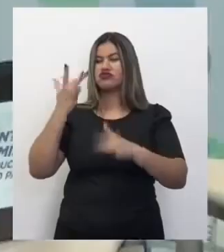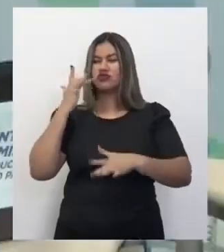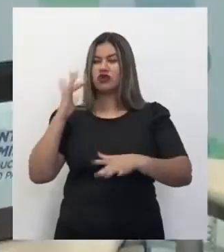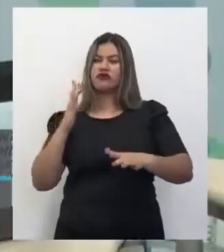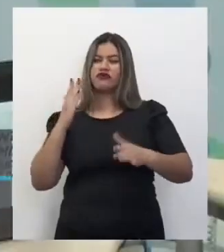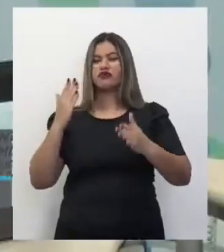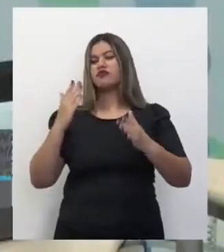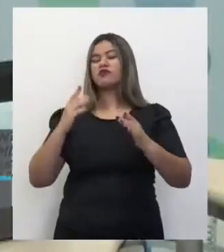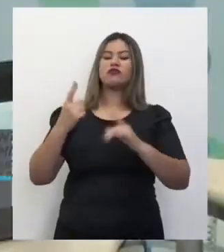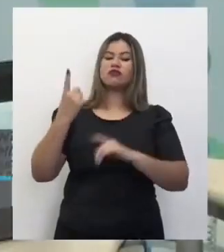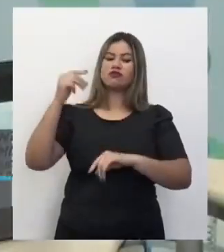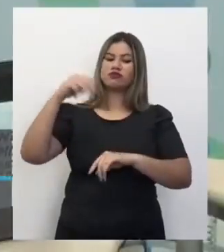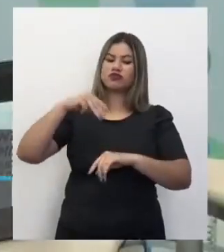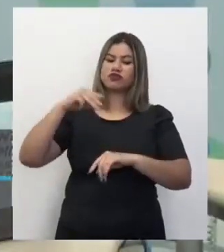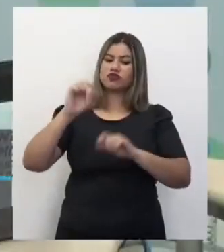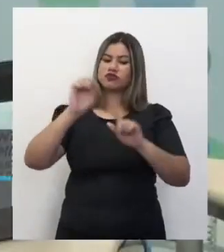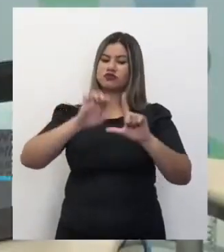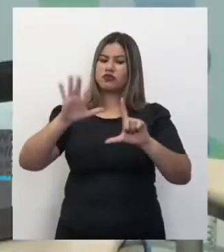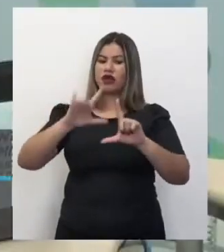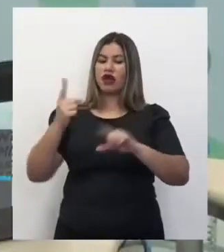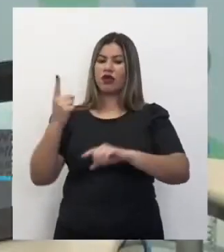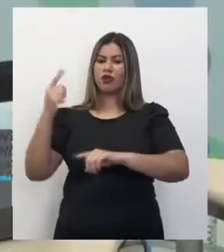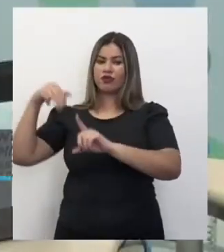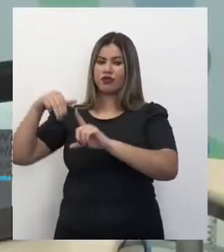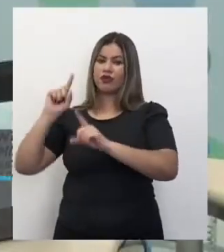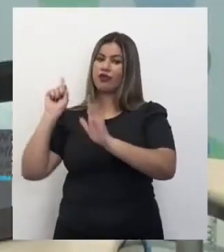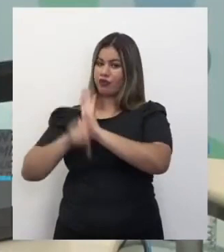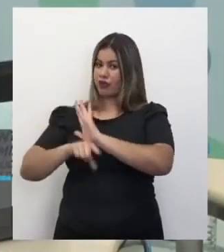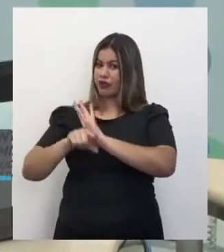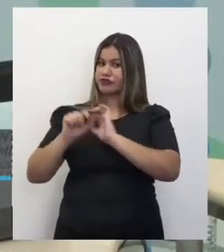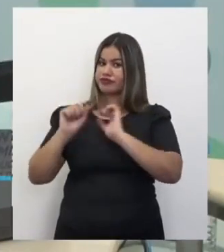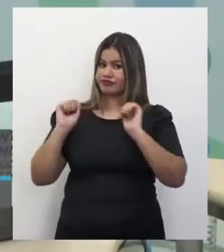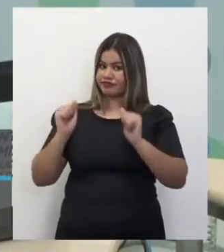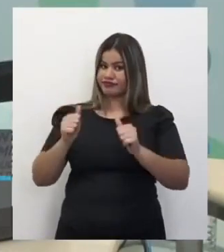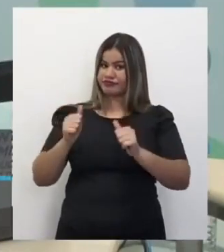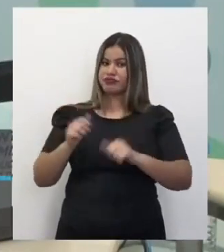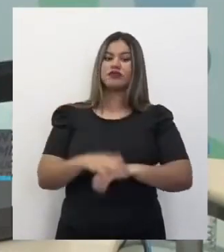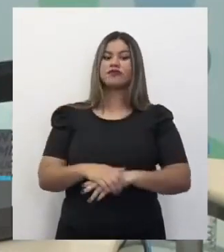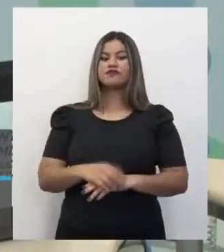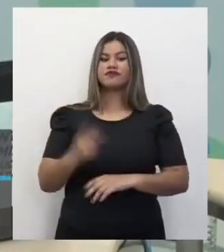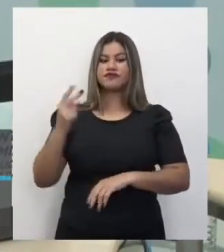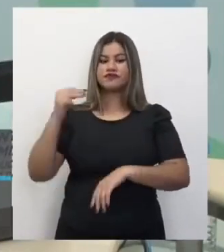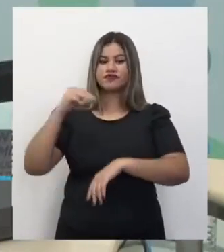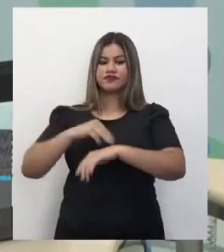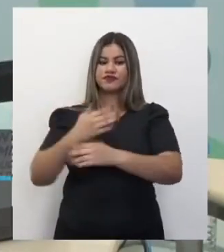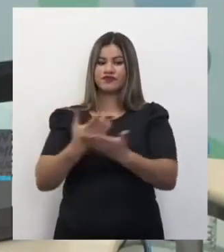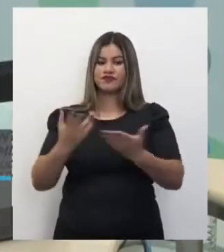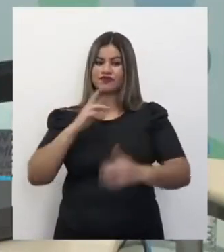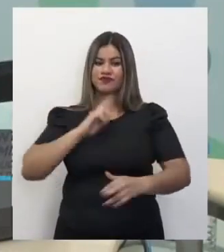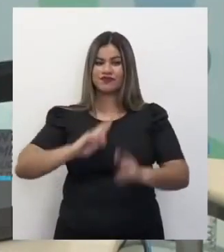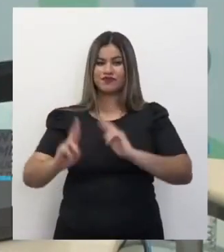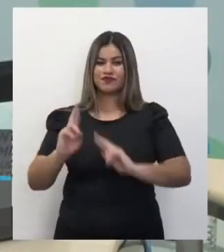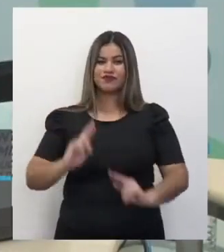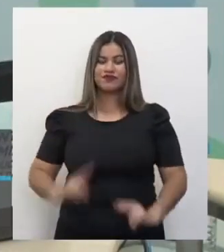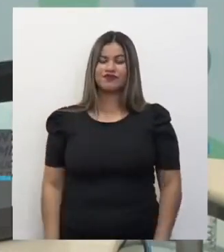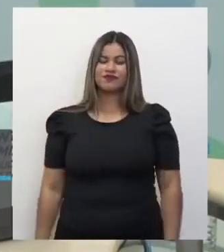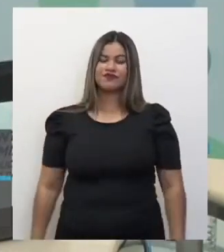vou deixar 1 minutinho da imagem, 1 minutinho da questão, tá? Para eles conseguirem. Então, vamos lá, 2 minutos para vocês.